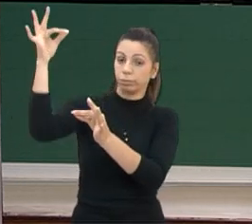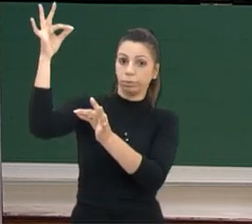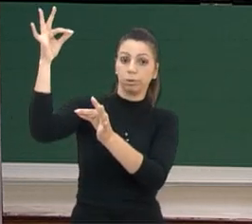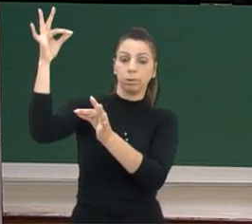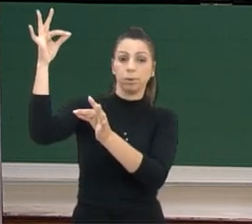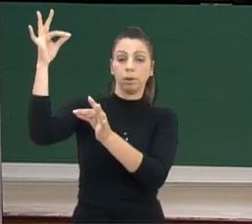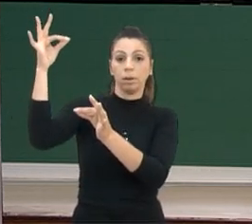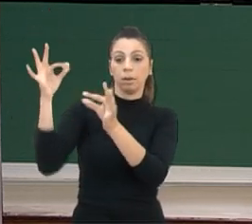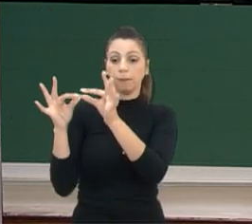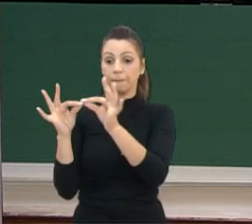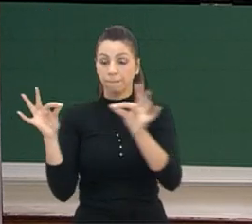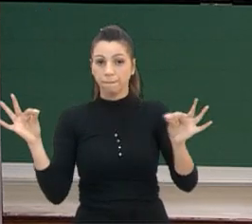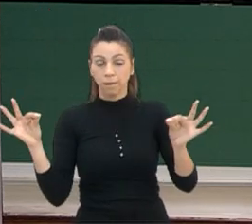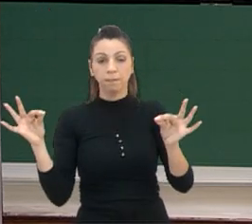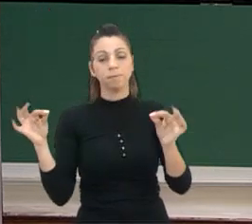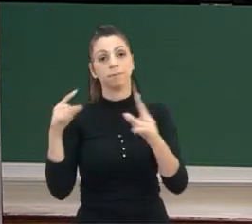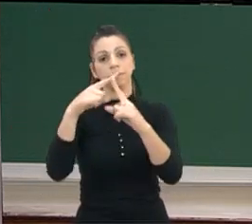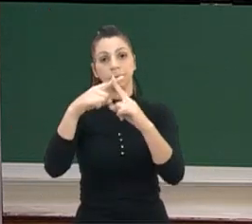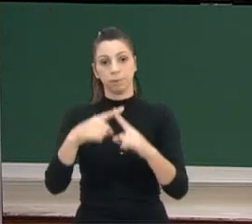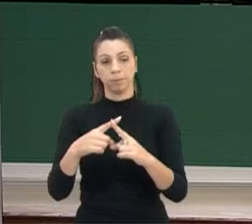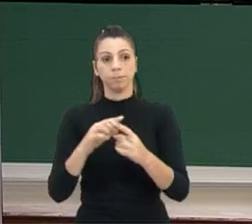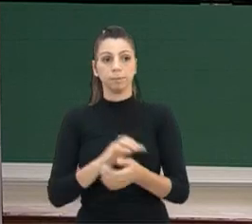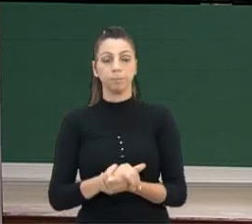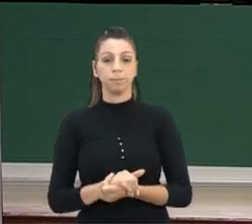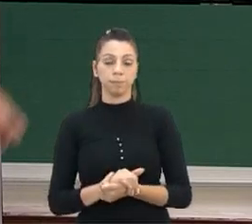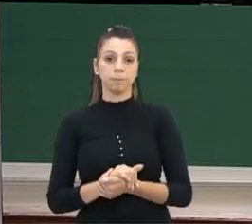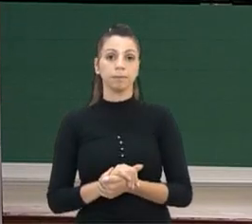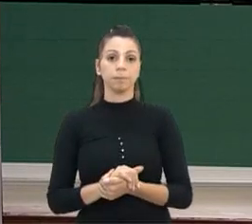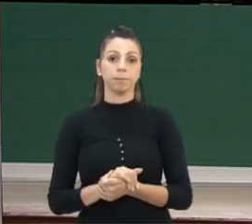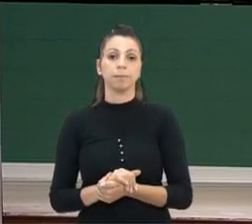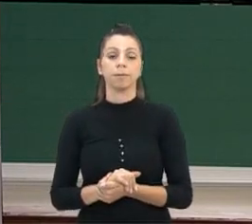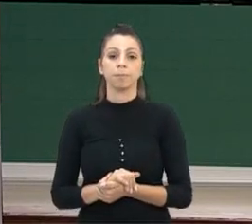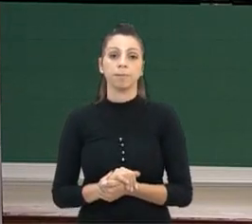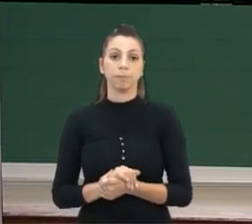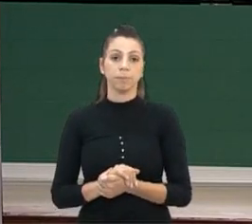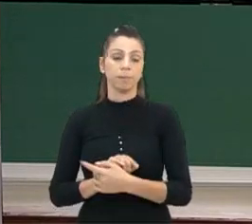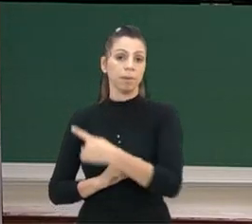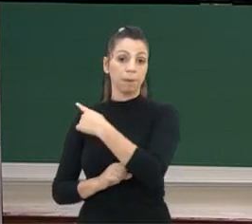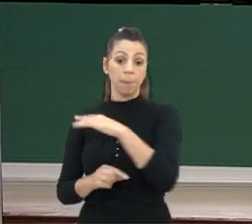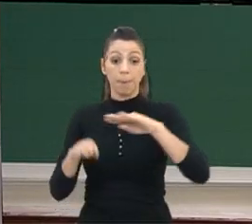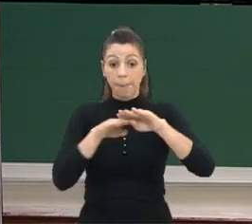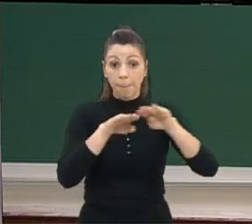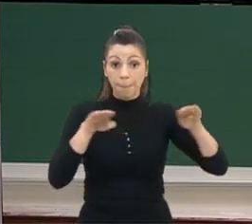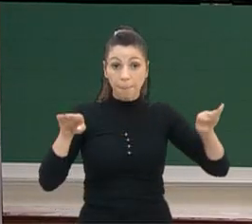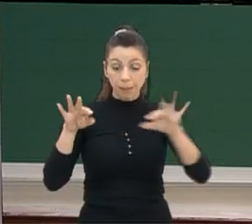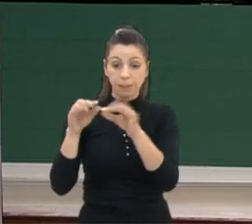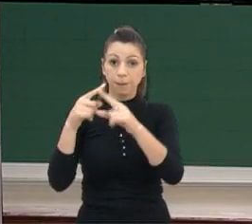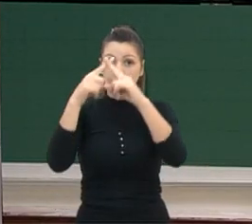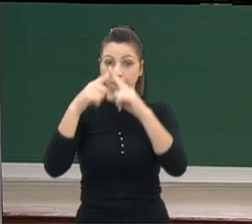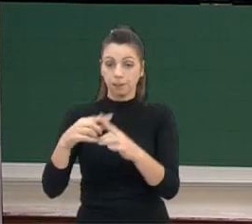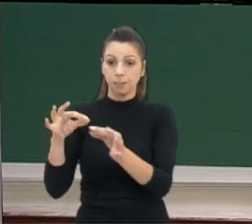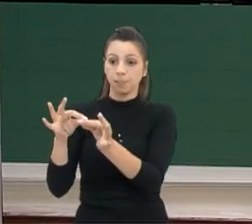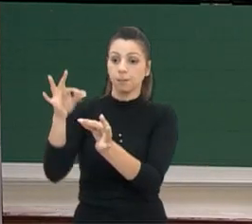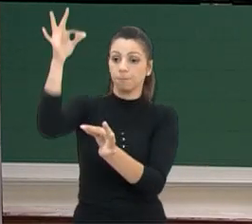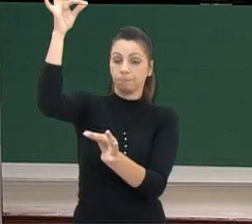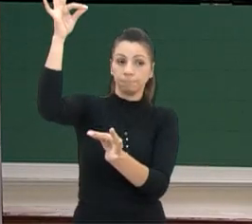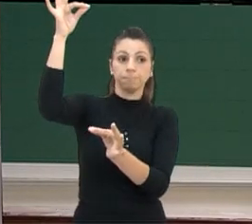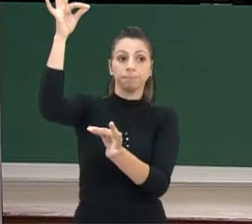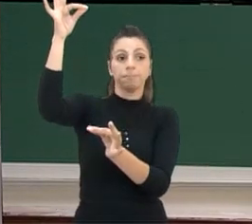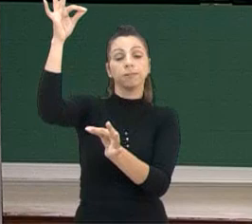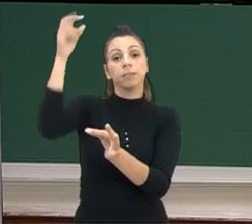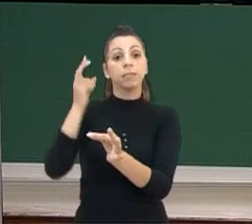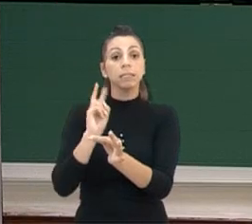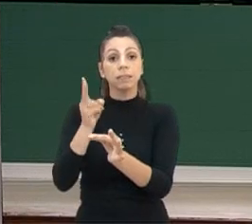você pode dizer assim, medida da base vezes a medida da altura. Nesse caso, tem diferença. Porque a altura sempre é